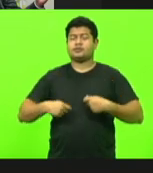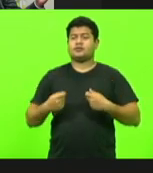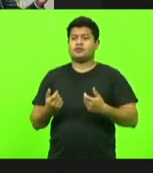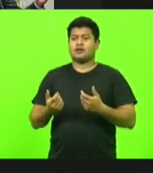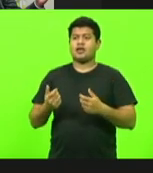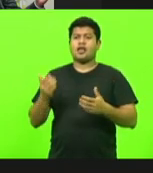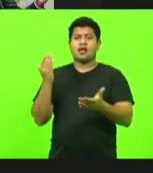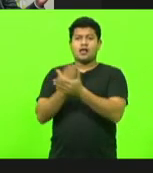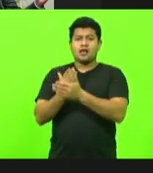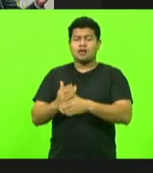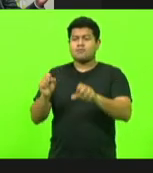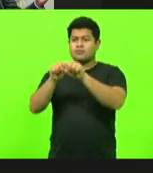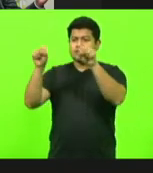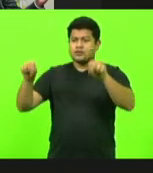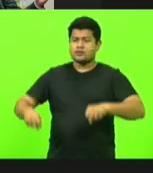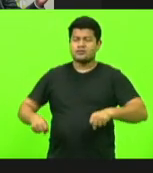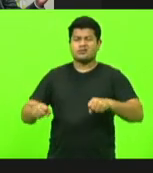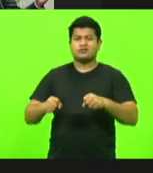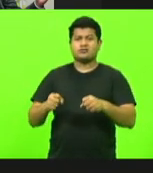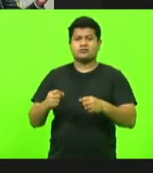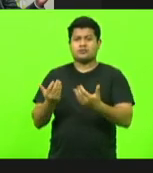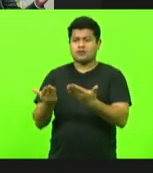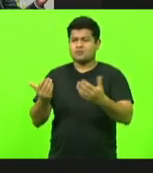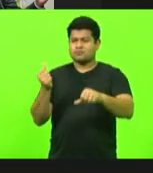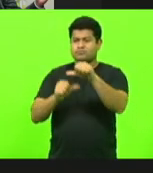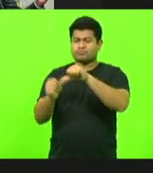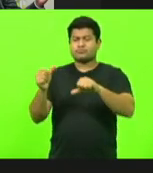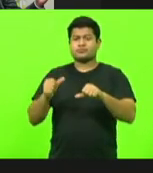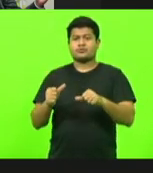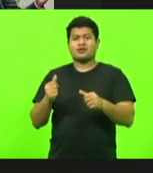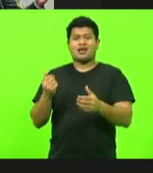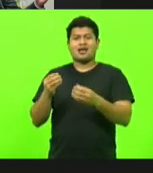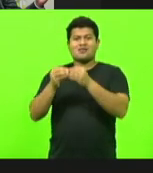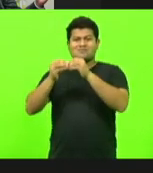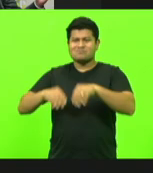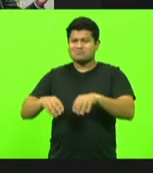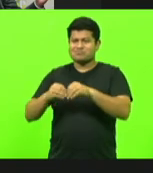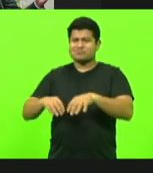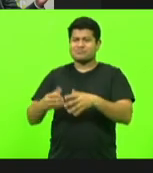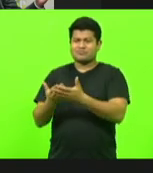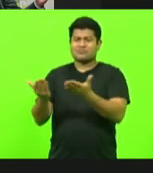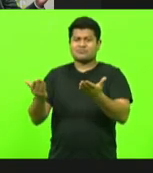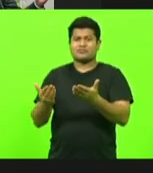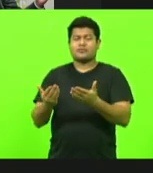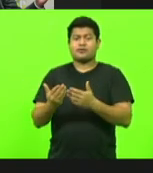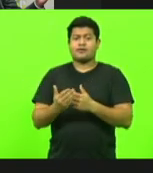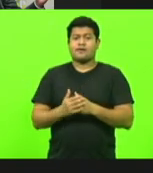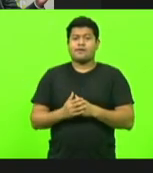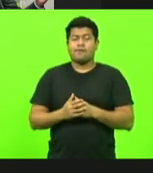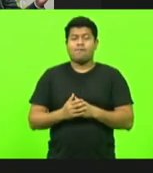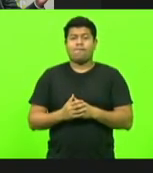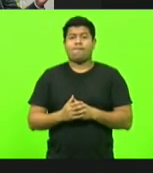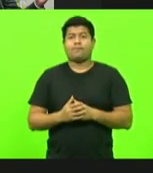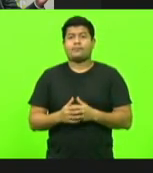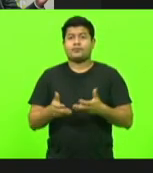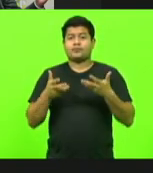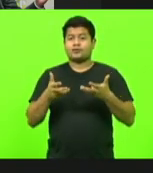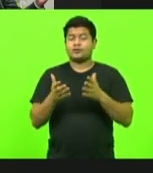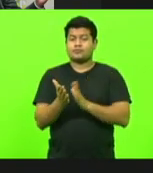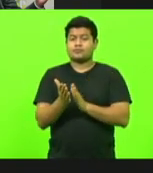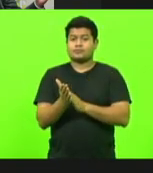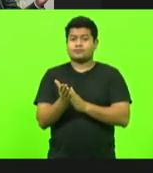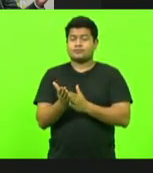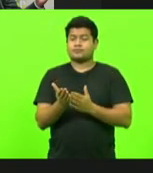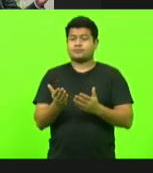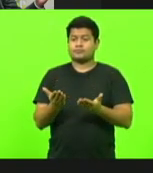nesses poderes que estão já putrificados por um sistema corrupto, vil, depravado. Então eu só queria parabenizar os